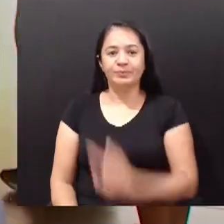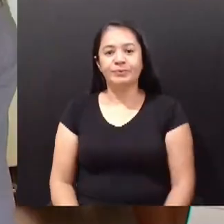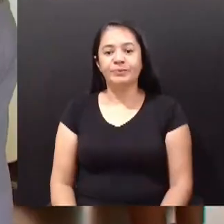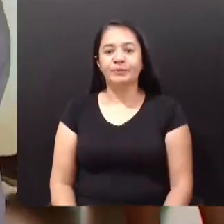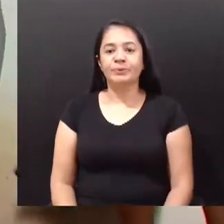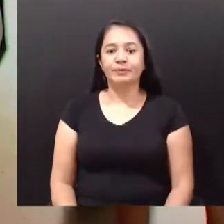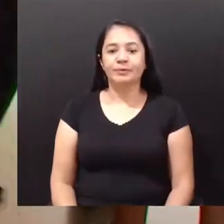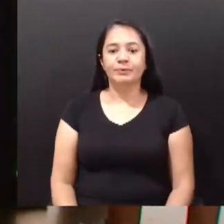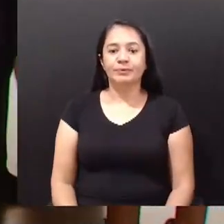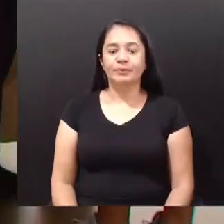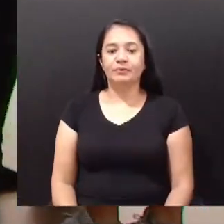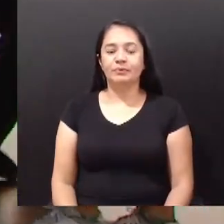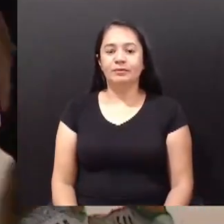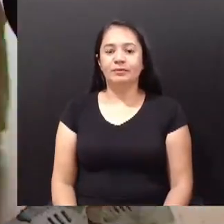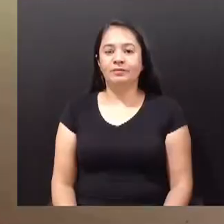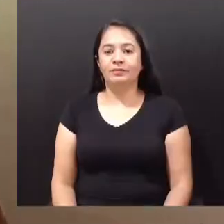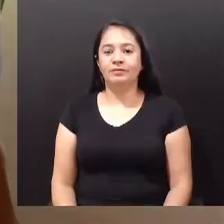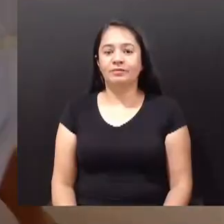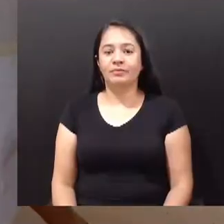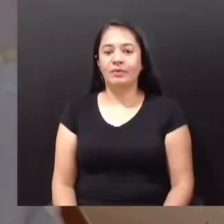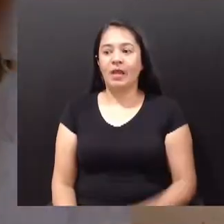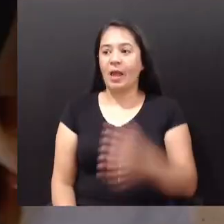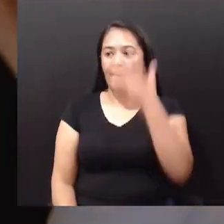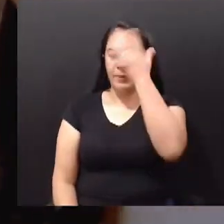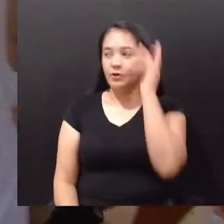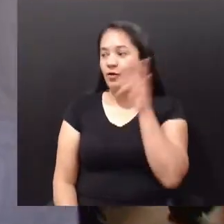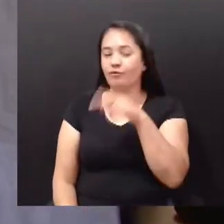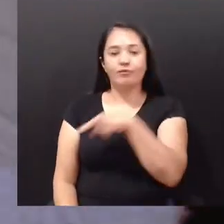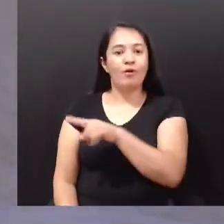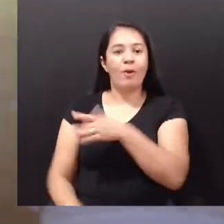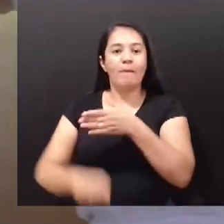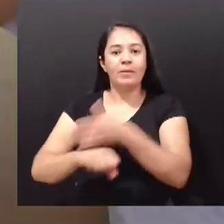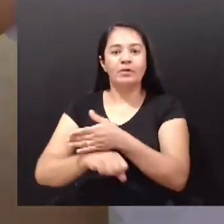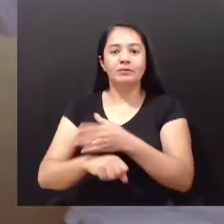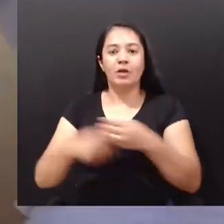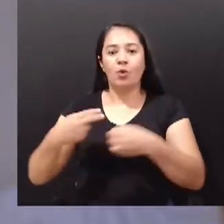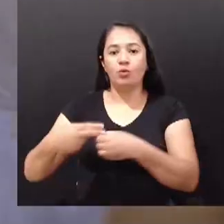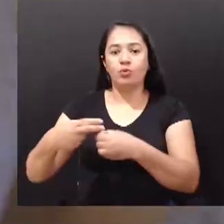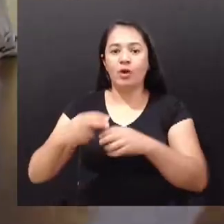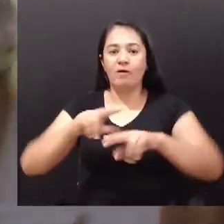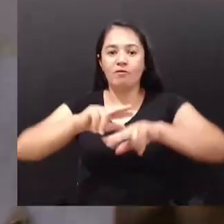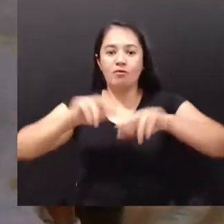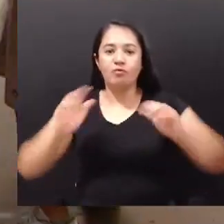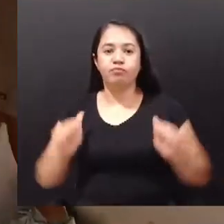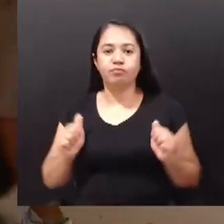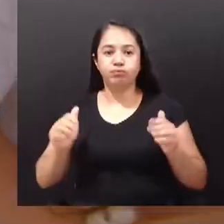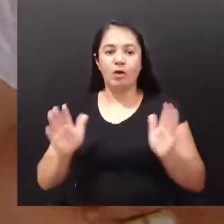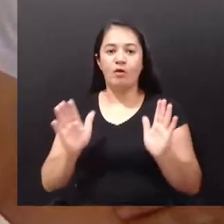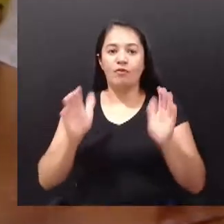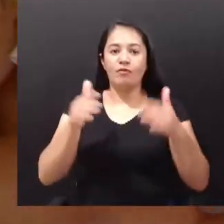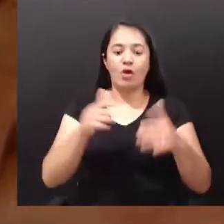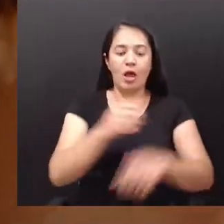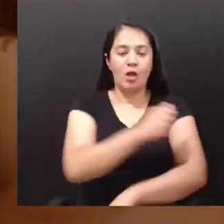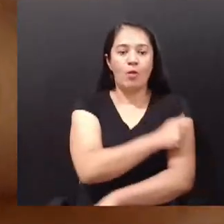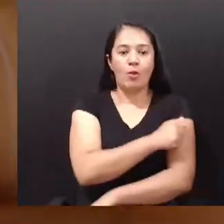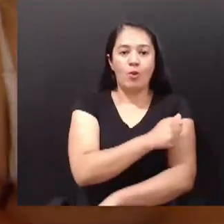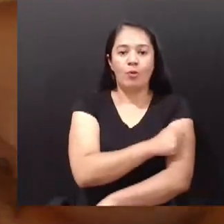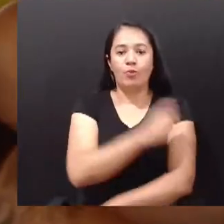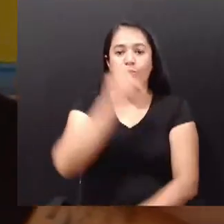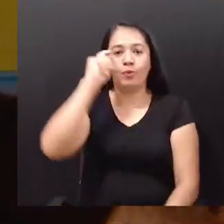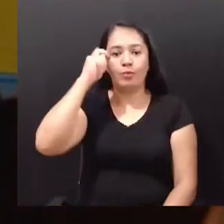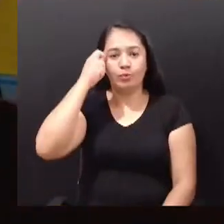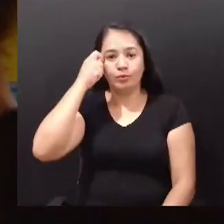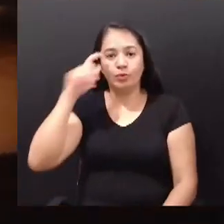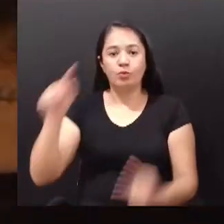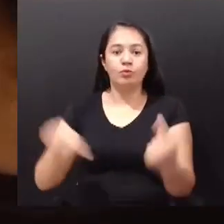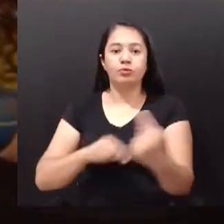Quem foi adorou a ideia. A Unicamp realizou uma série de ações voltadas para estudantes negros, com o intuito de aproximá-los